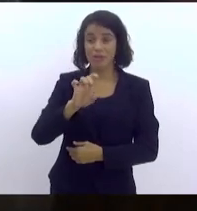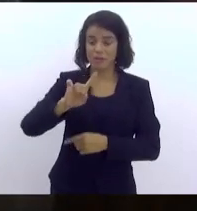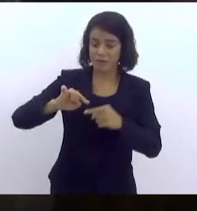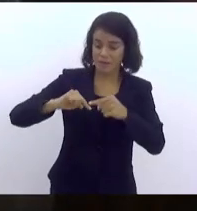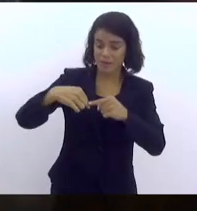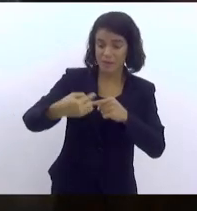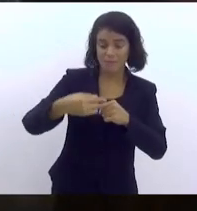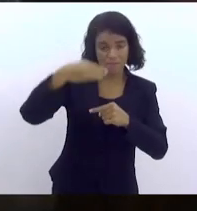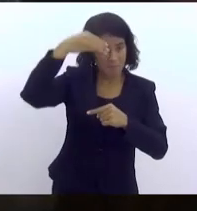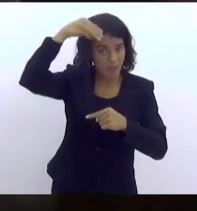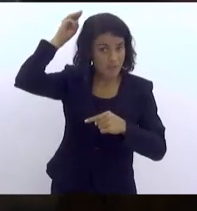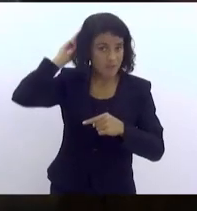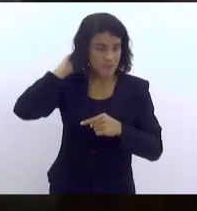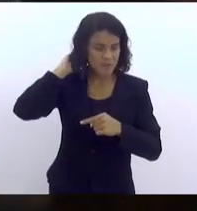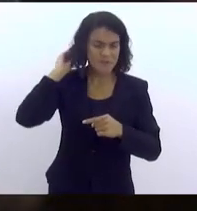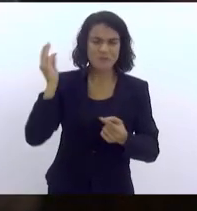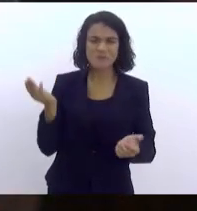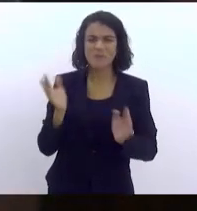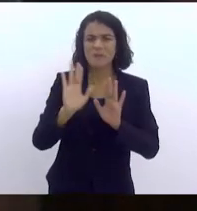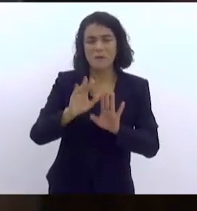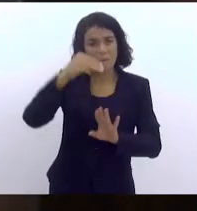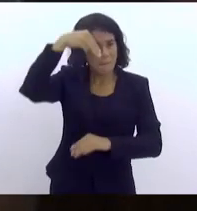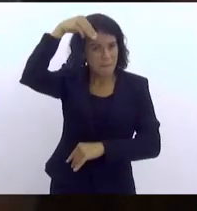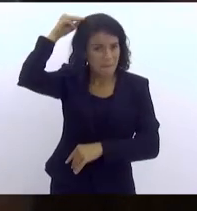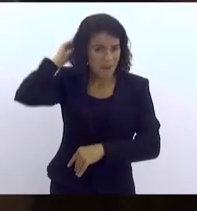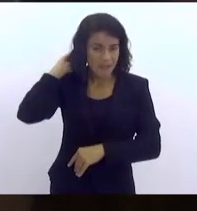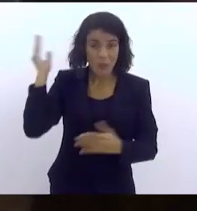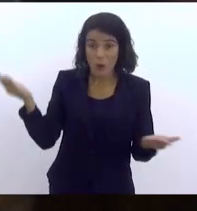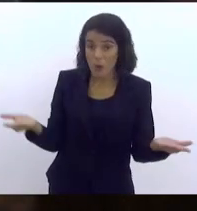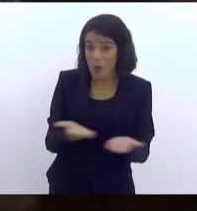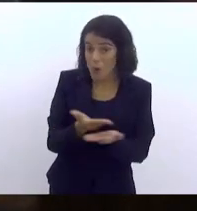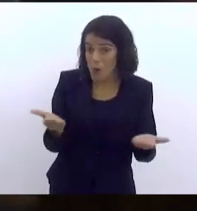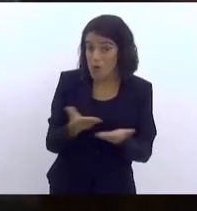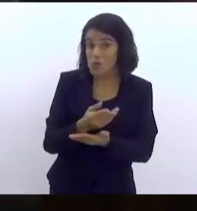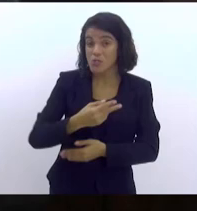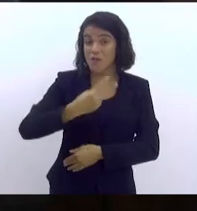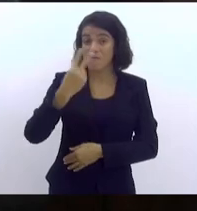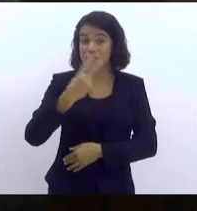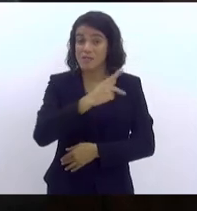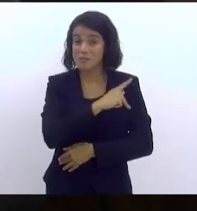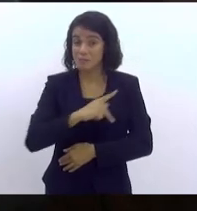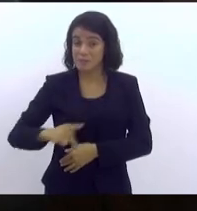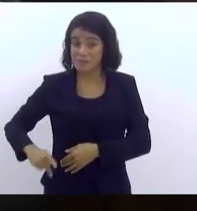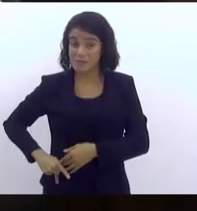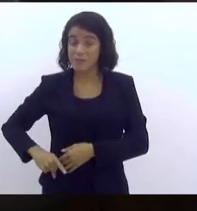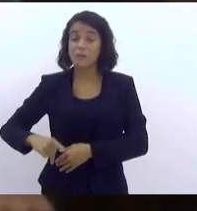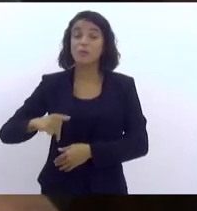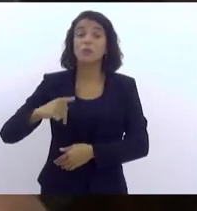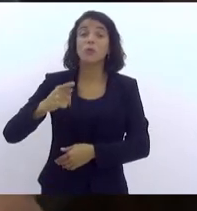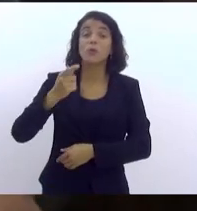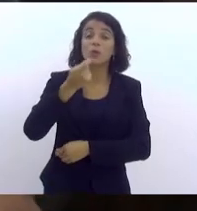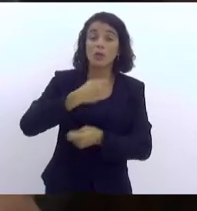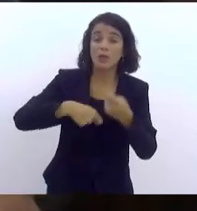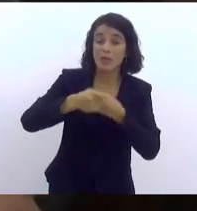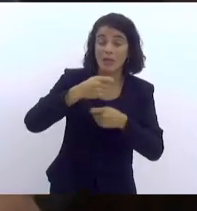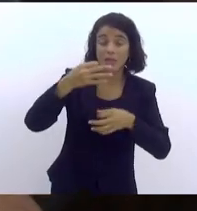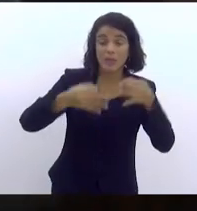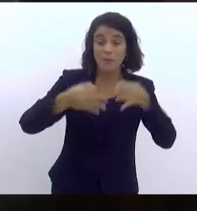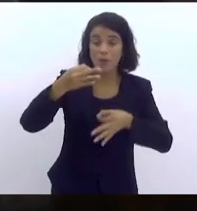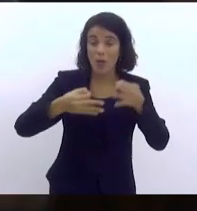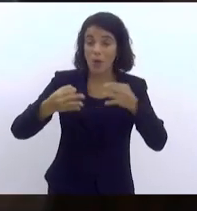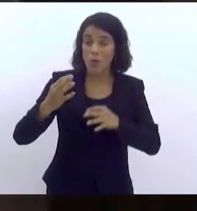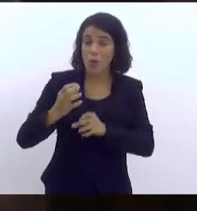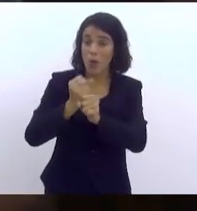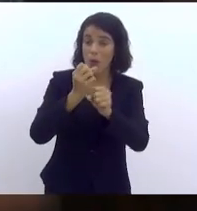Pacheco Márcio Pacheco hoje é vice-presidente do Tribunal de Contas do Estado